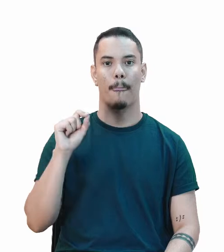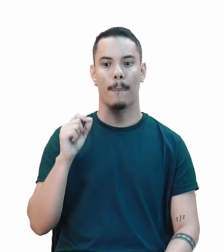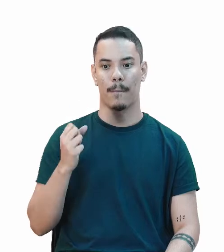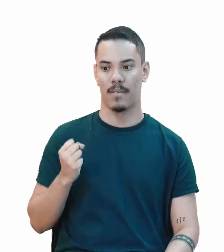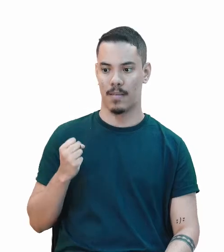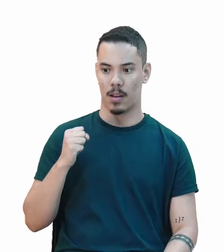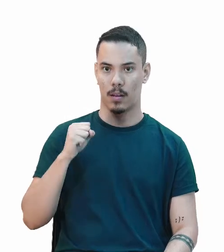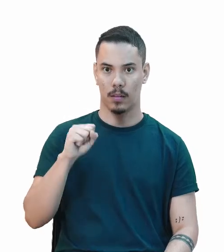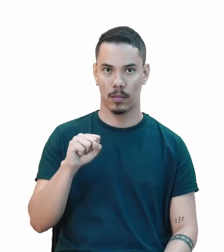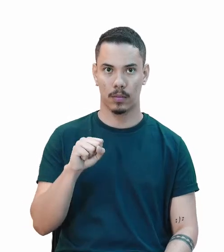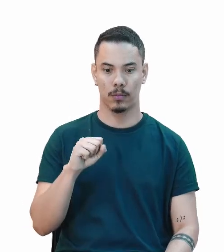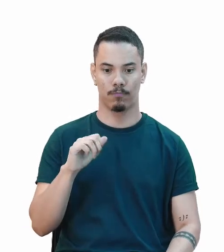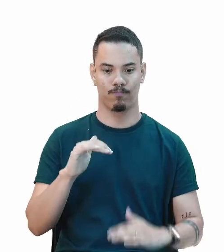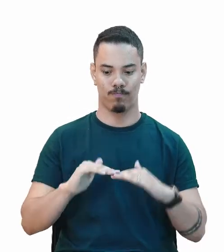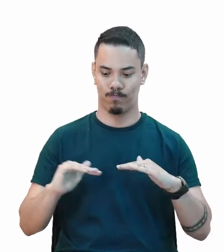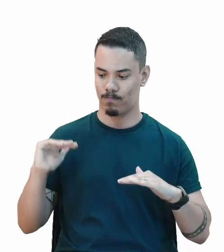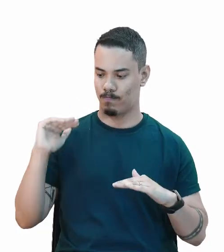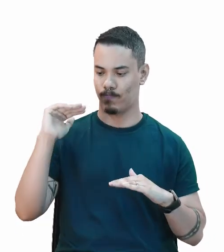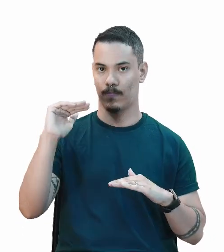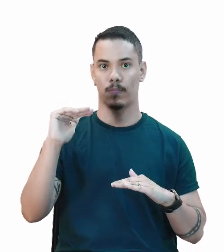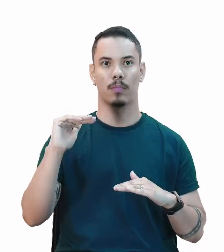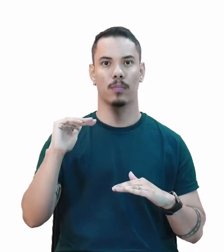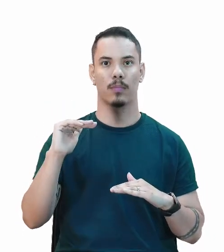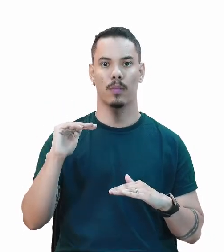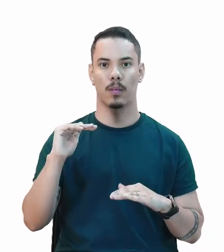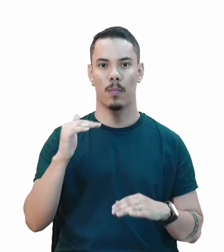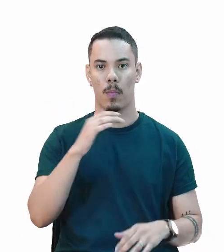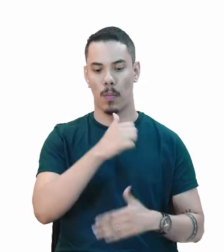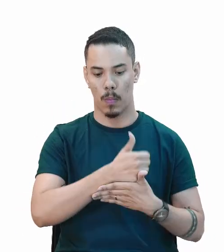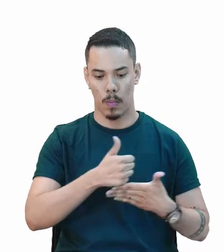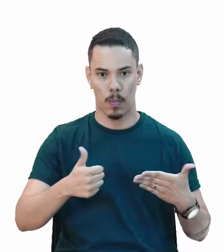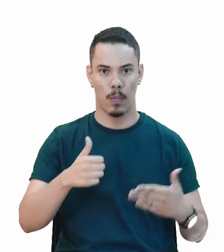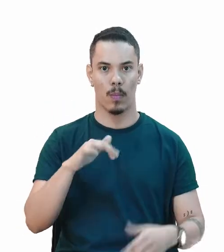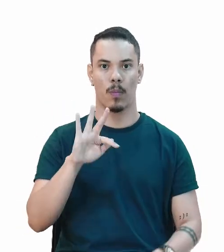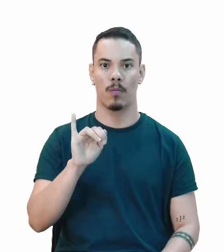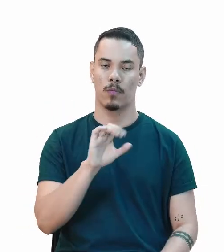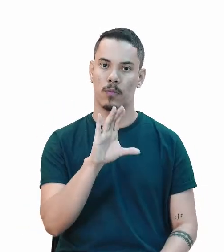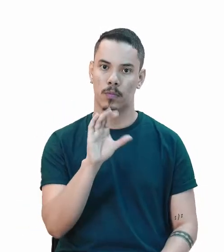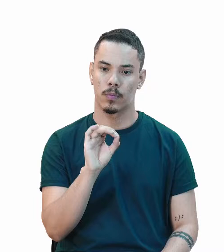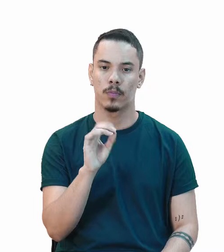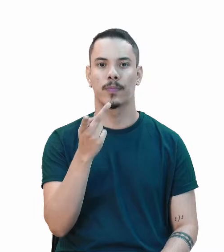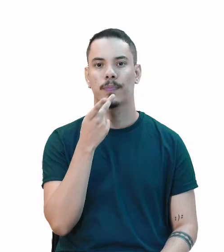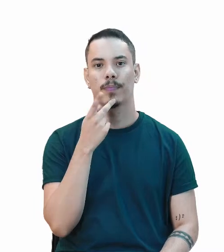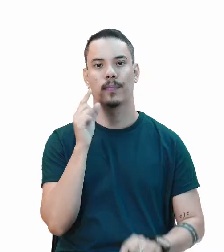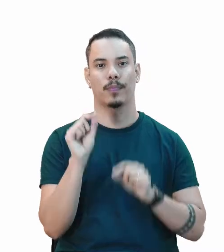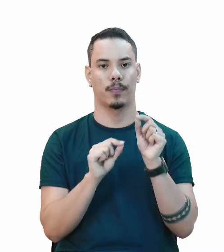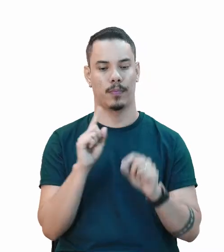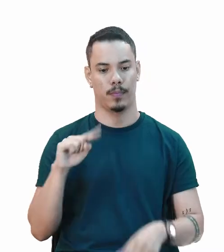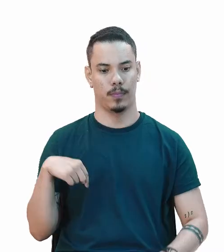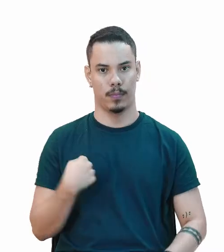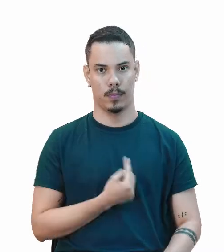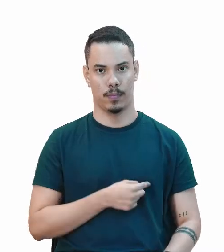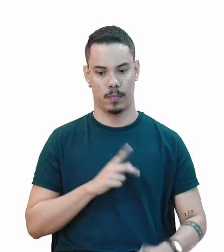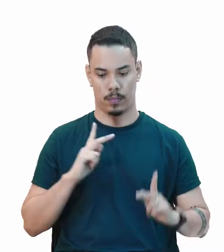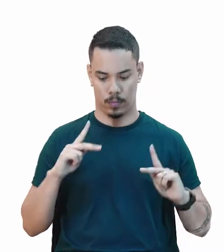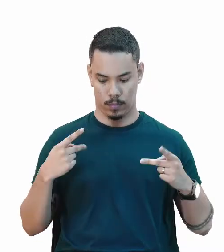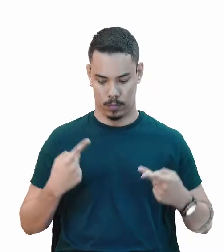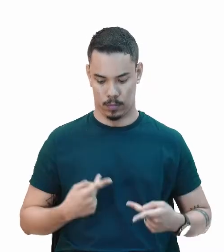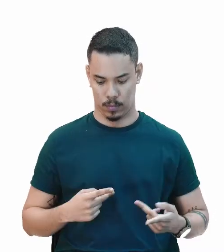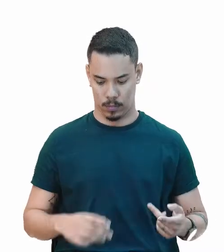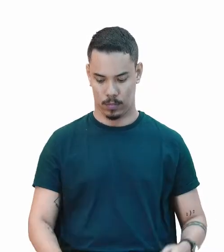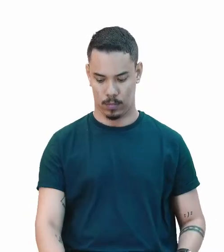a austeridade física ou moral, eles queriam dizer que nós, seres humanos, temos que, de uma certa